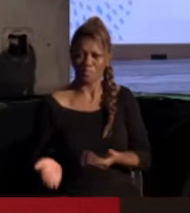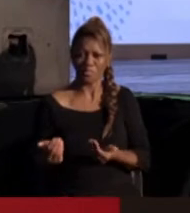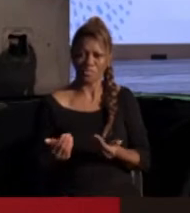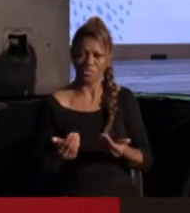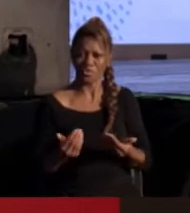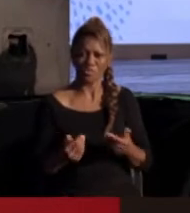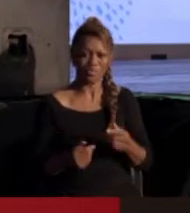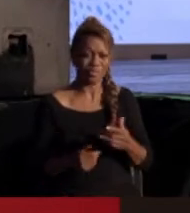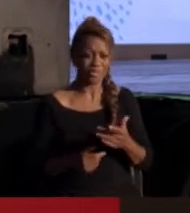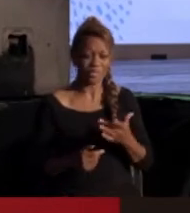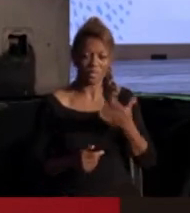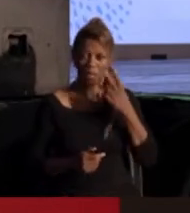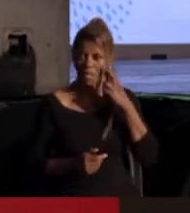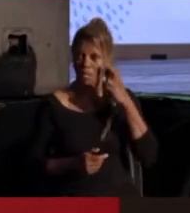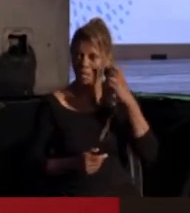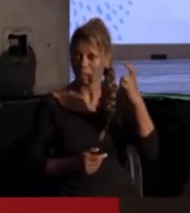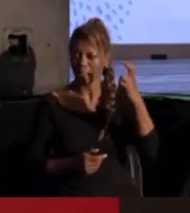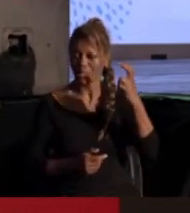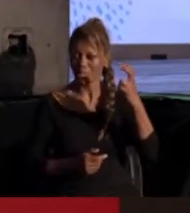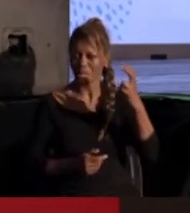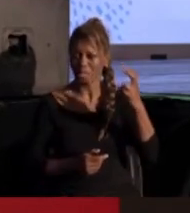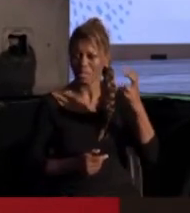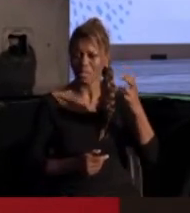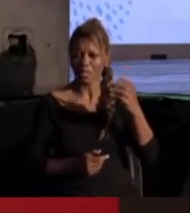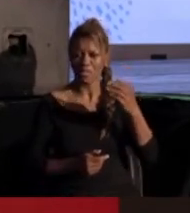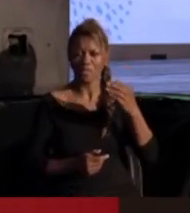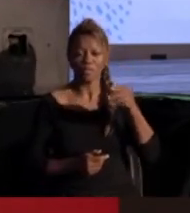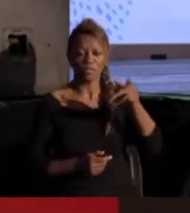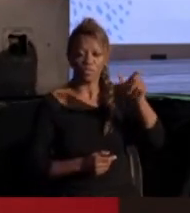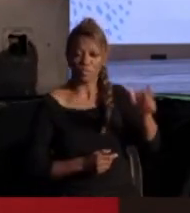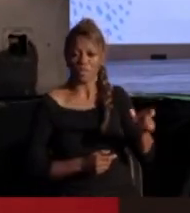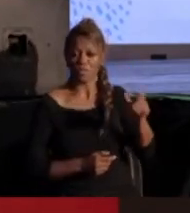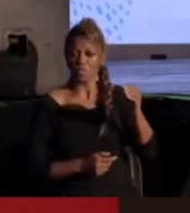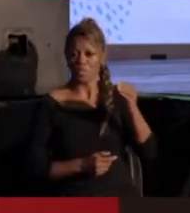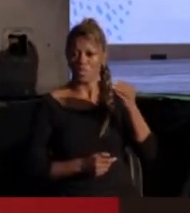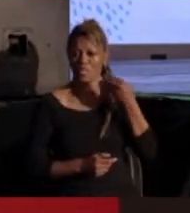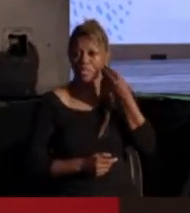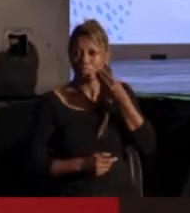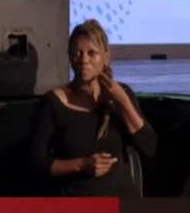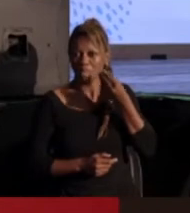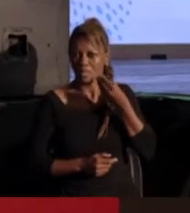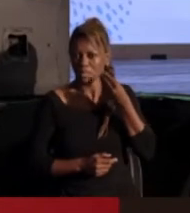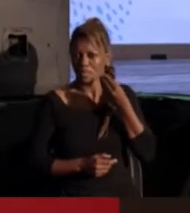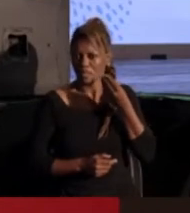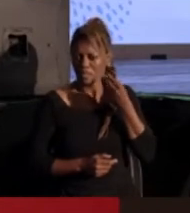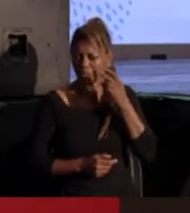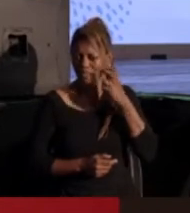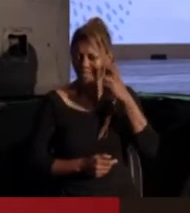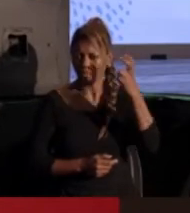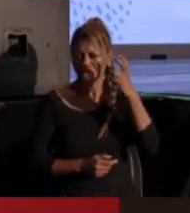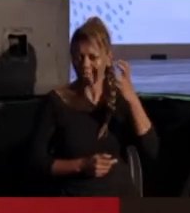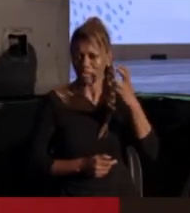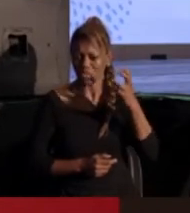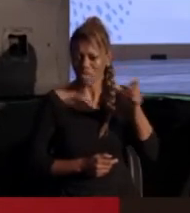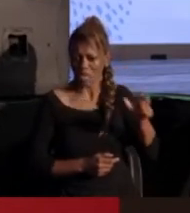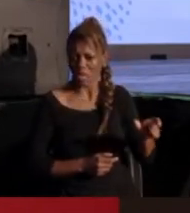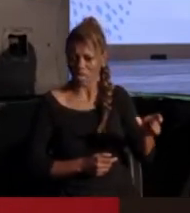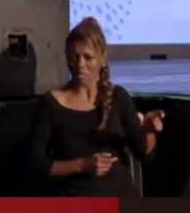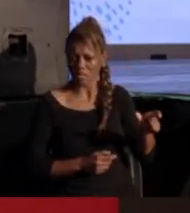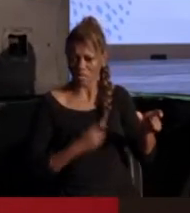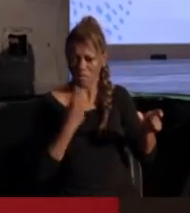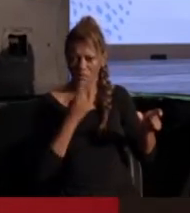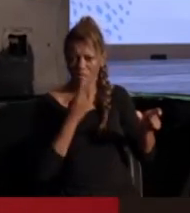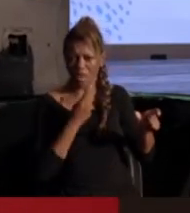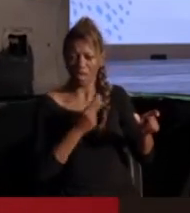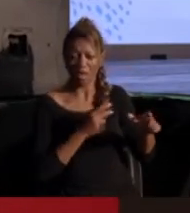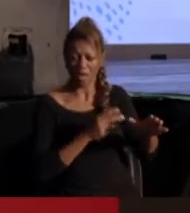Eu não tinha a sabedoria dos velhos para poder pronunciar as palavras sábias que os velhos falavam. Mas